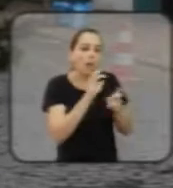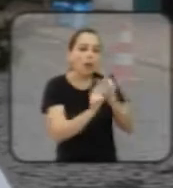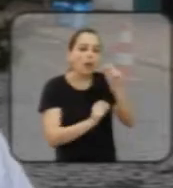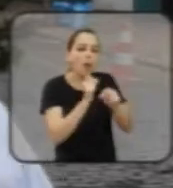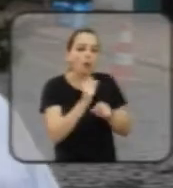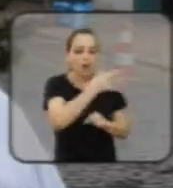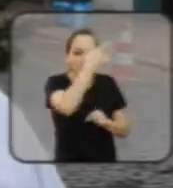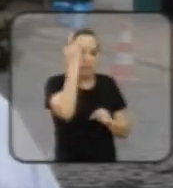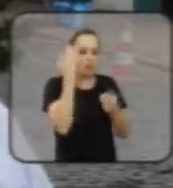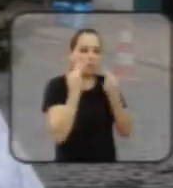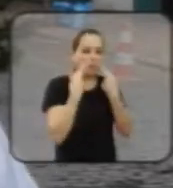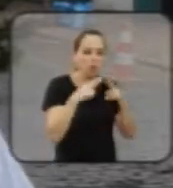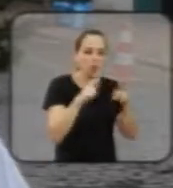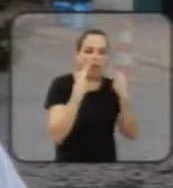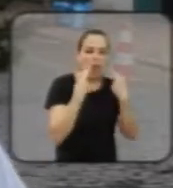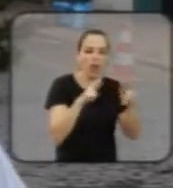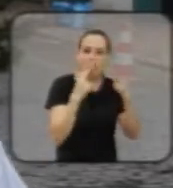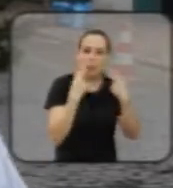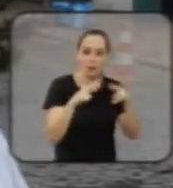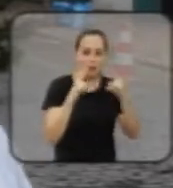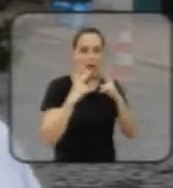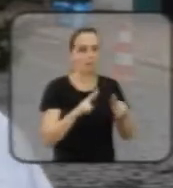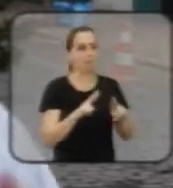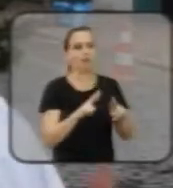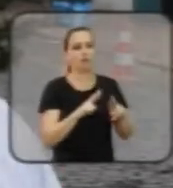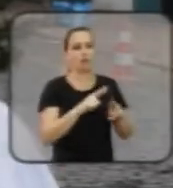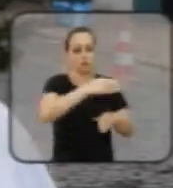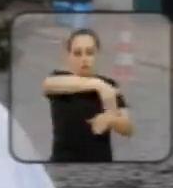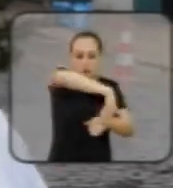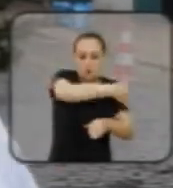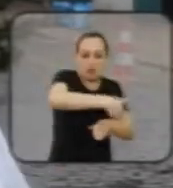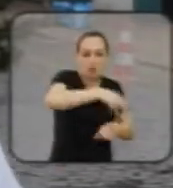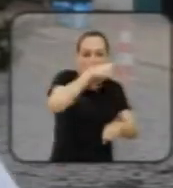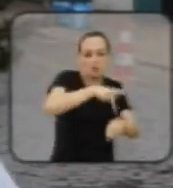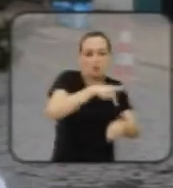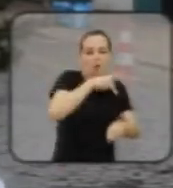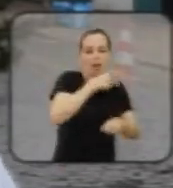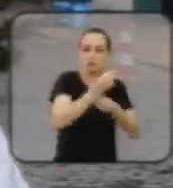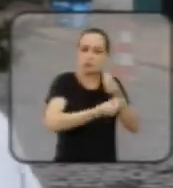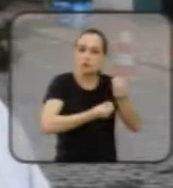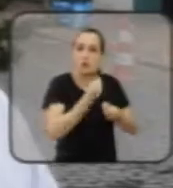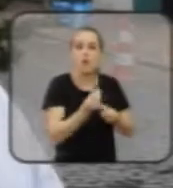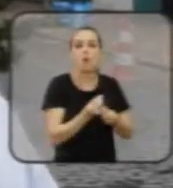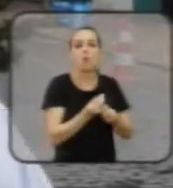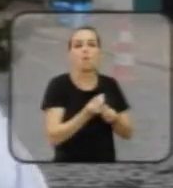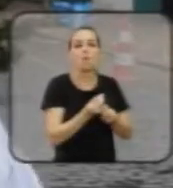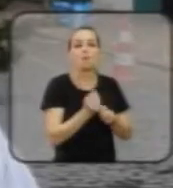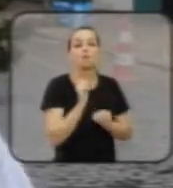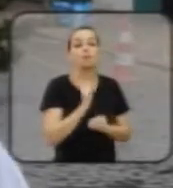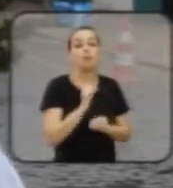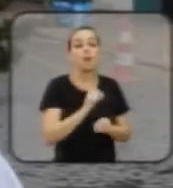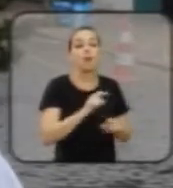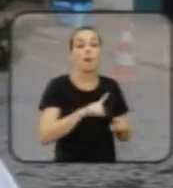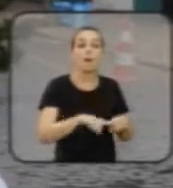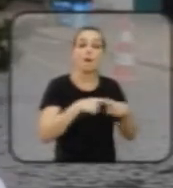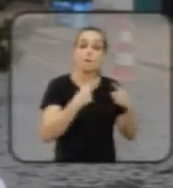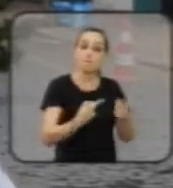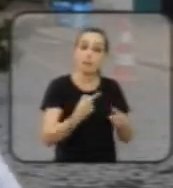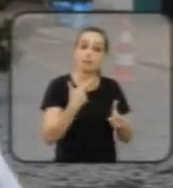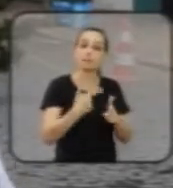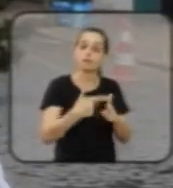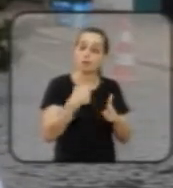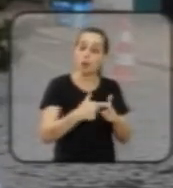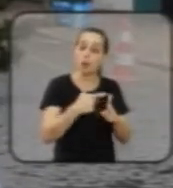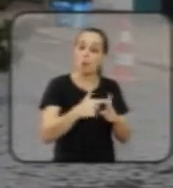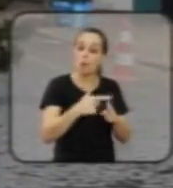aqui, o morador reclamando, não é só, se nós fosse ouvir todos os moradores, nós teríamos que ter um tempo maior. Mas isso é um